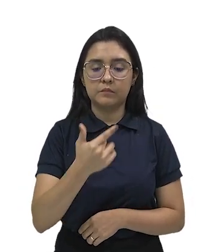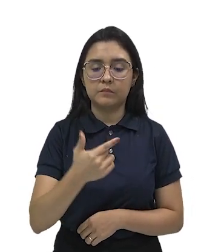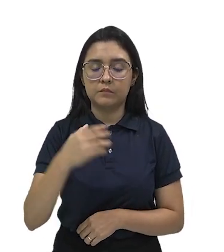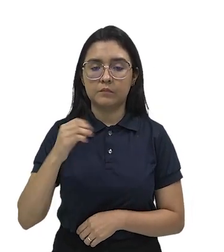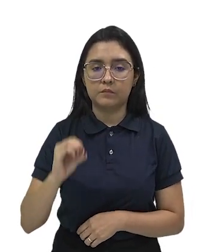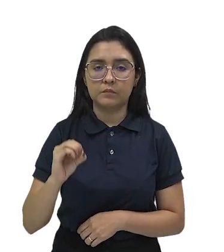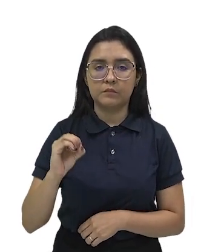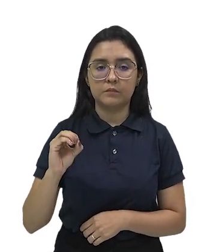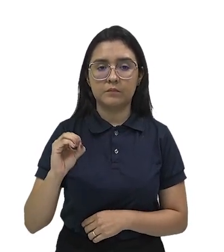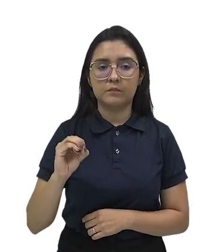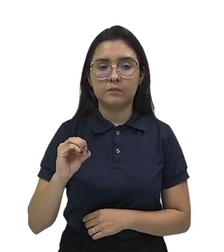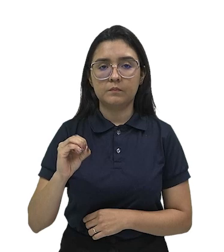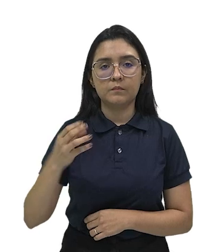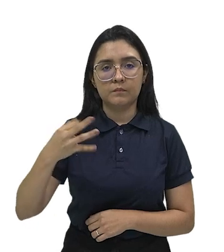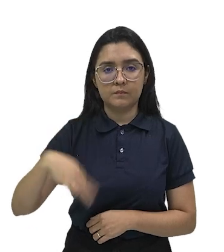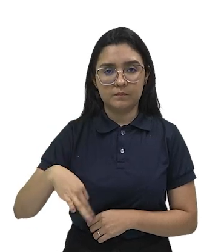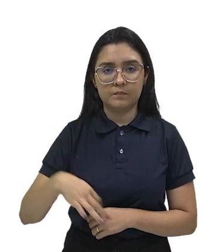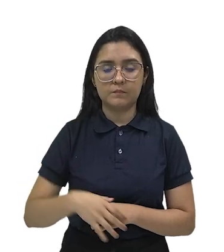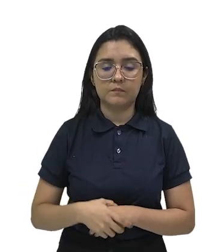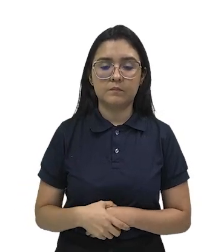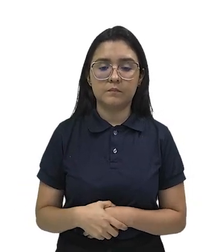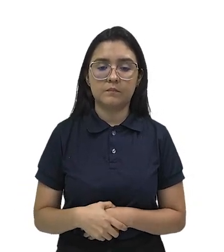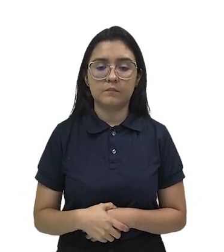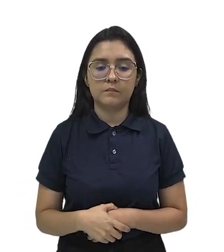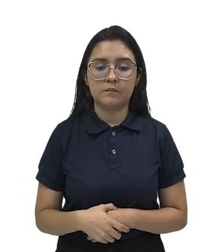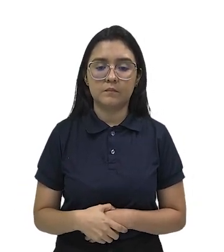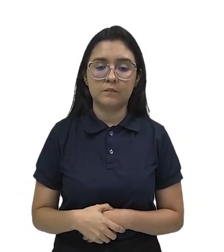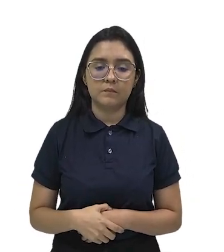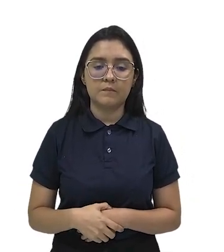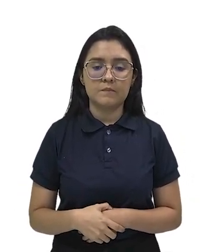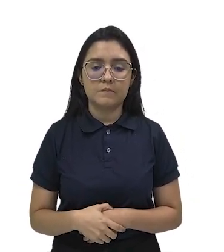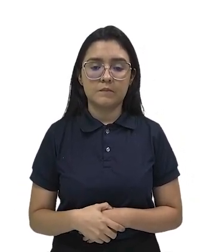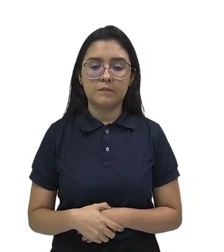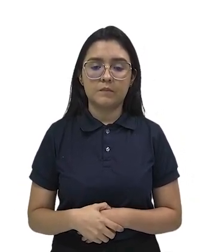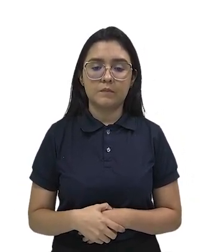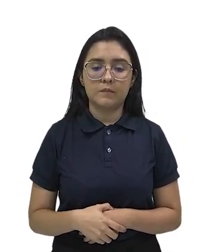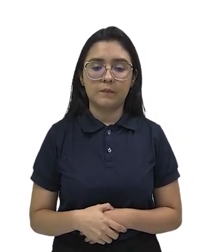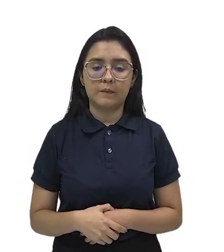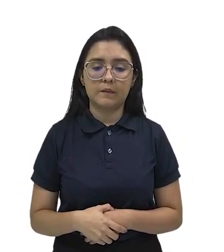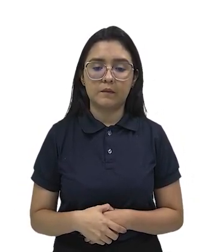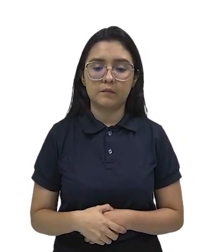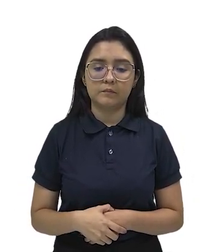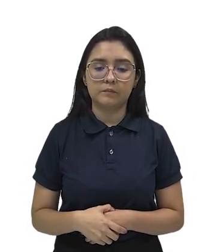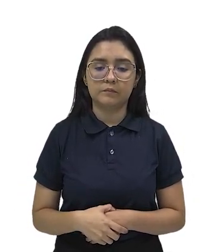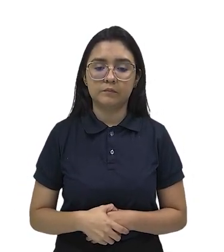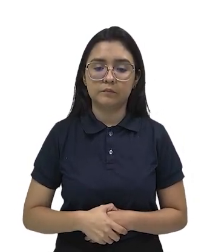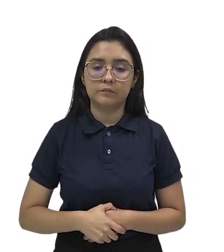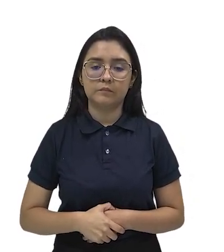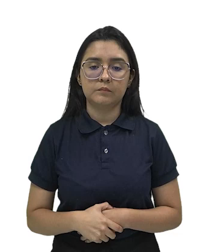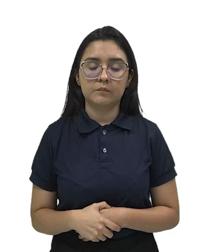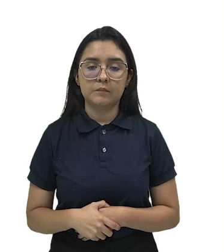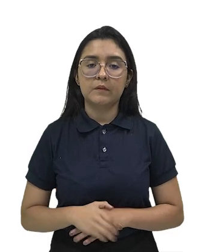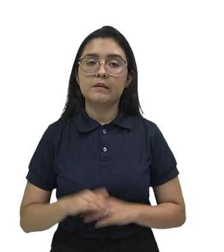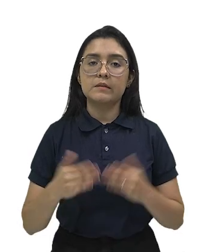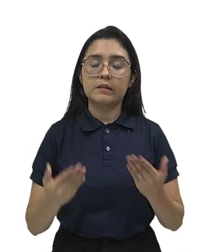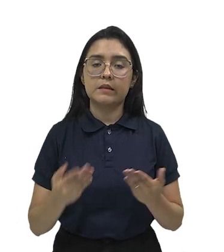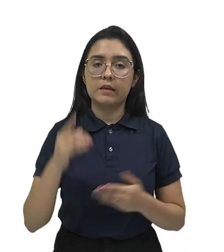4.320. Beleza, meu povo? Que é a questão dessas